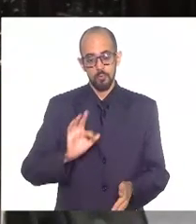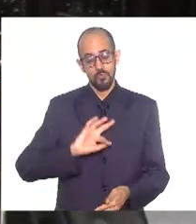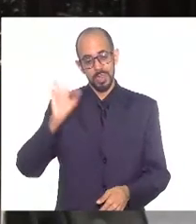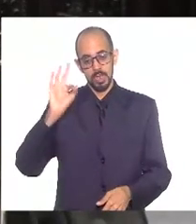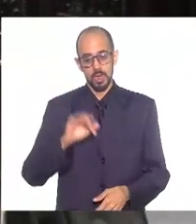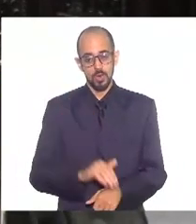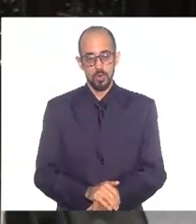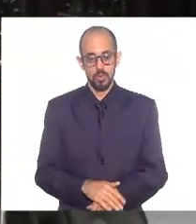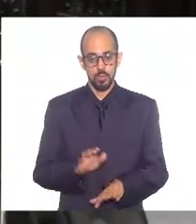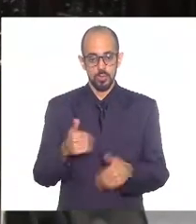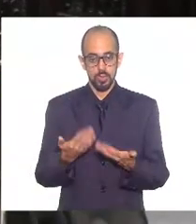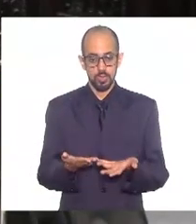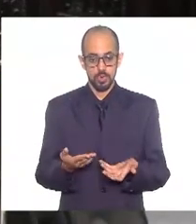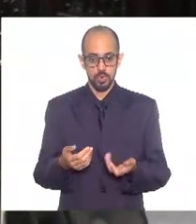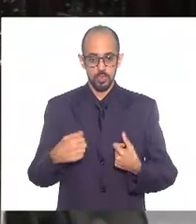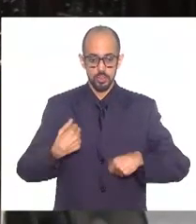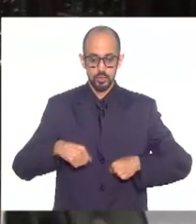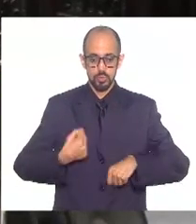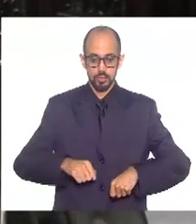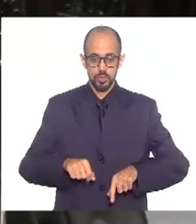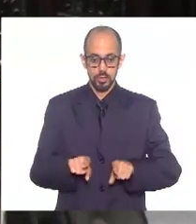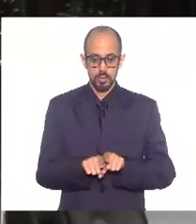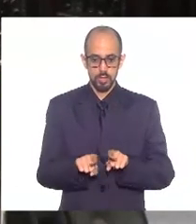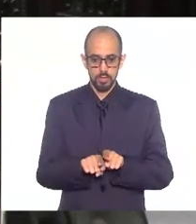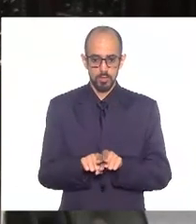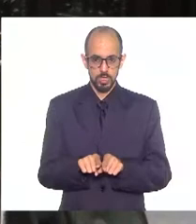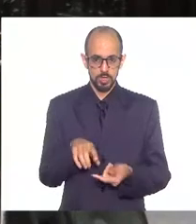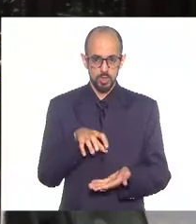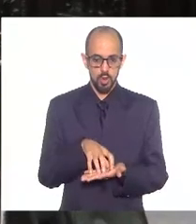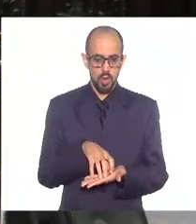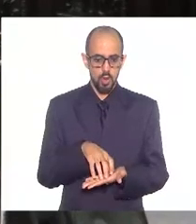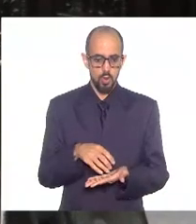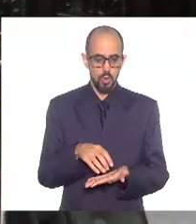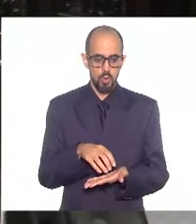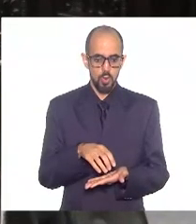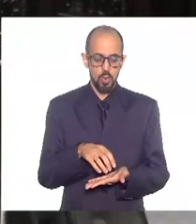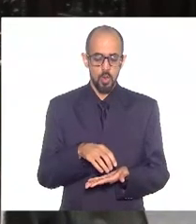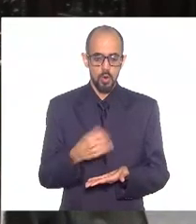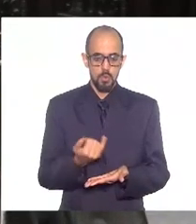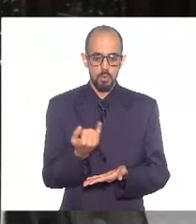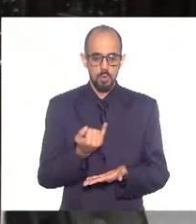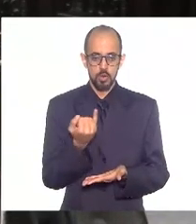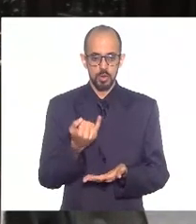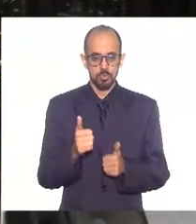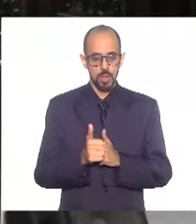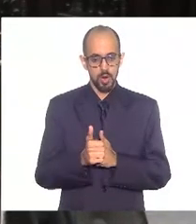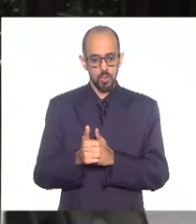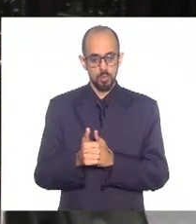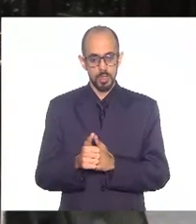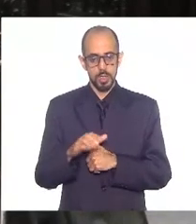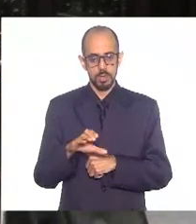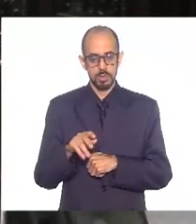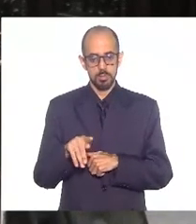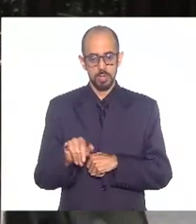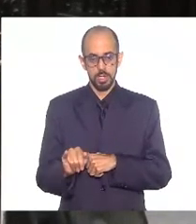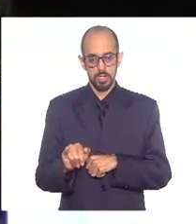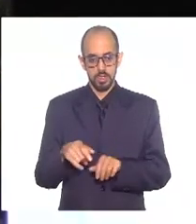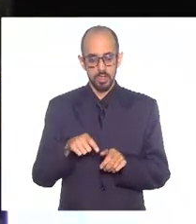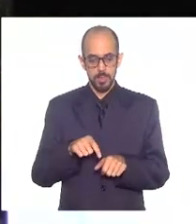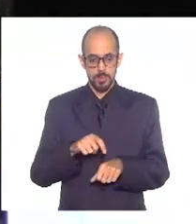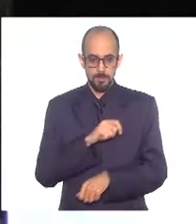também esse órgão importantíssimo para que possam acompanhar os trabalhos da CPI, fiscalizar, para que a gente possa